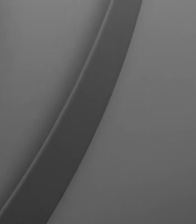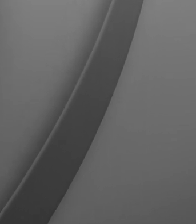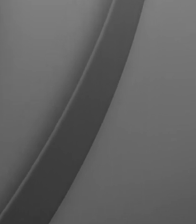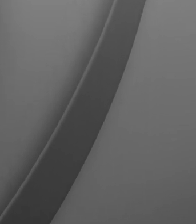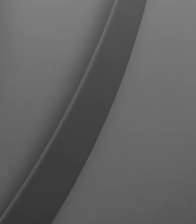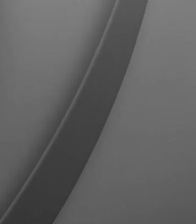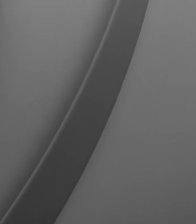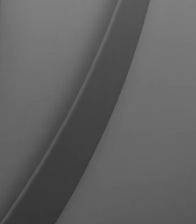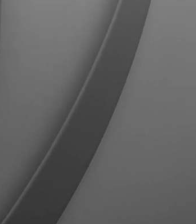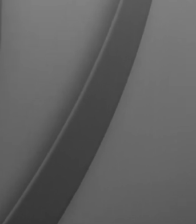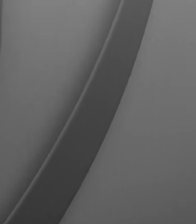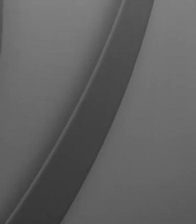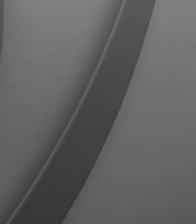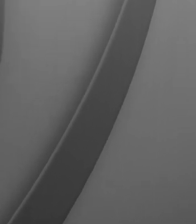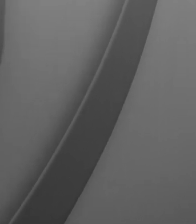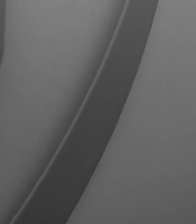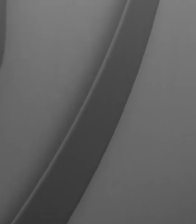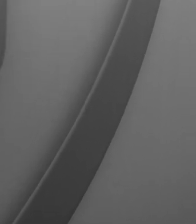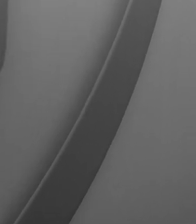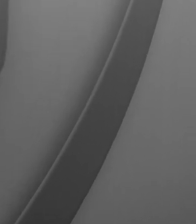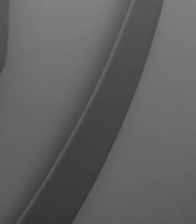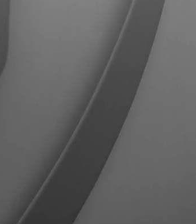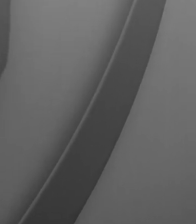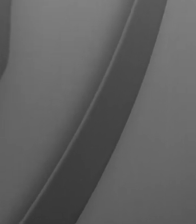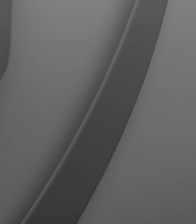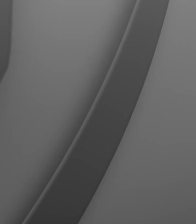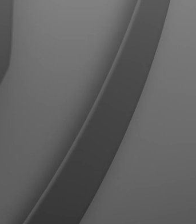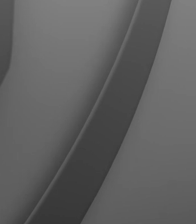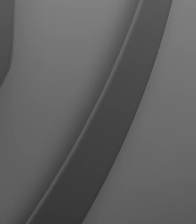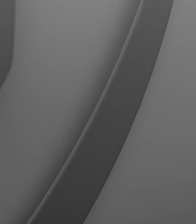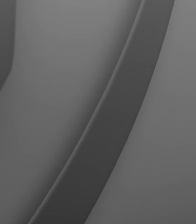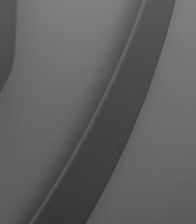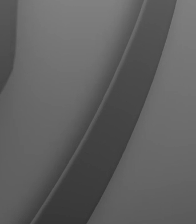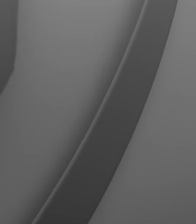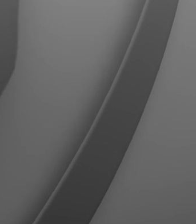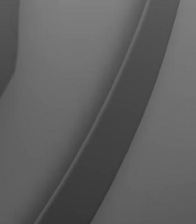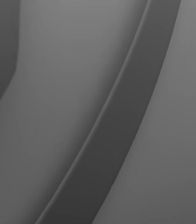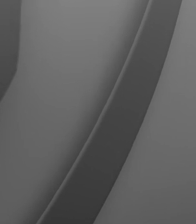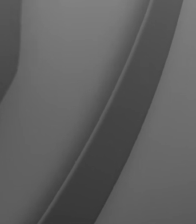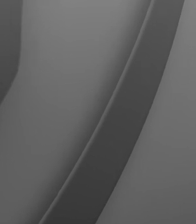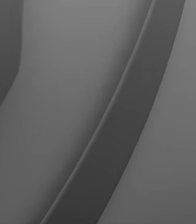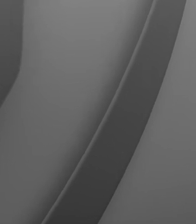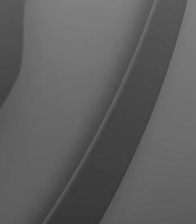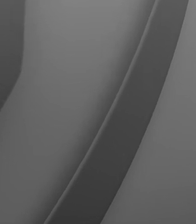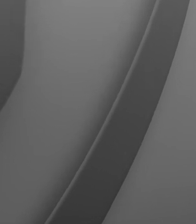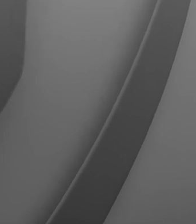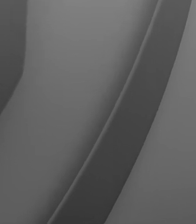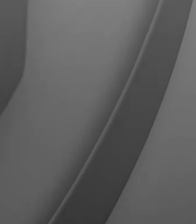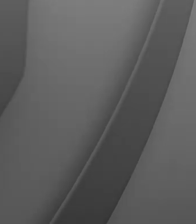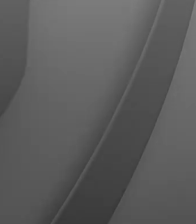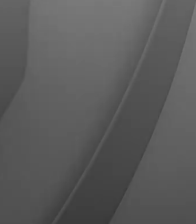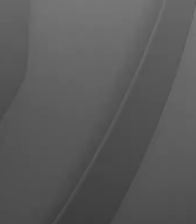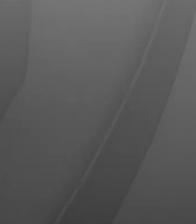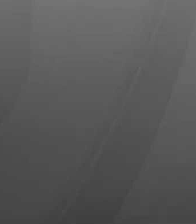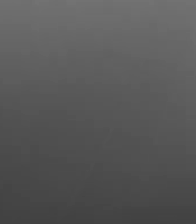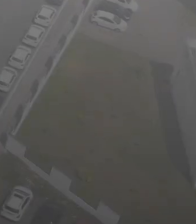Curta a página no Facebook. Siga o perfil no Instagram e também no